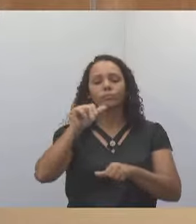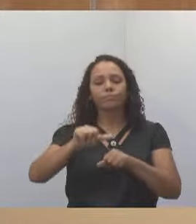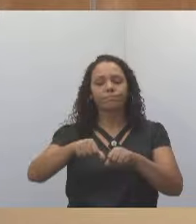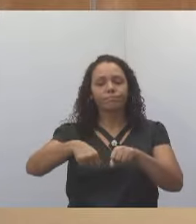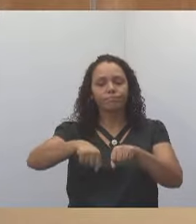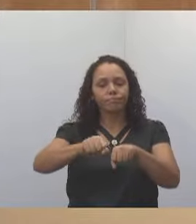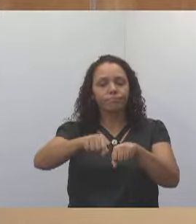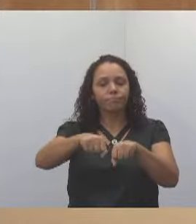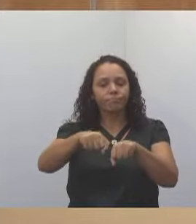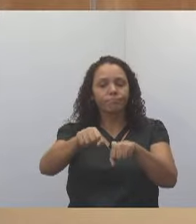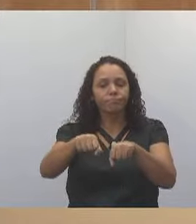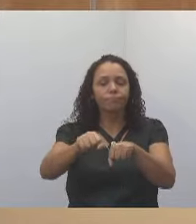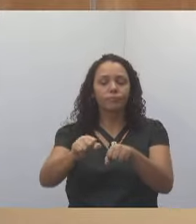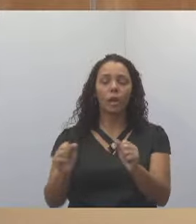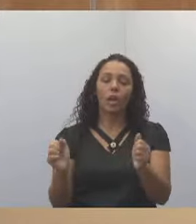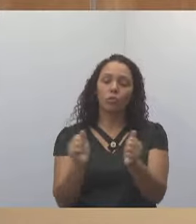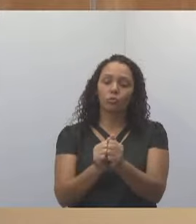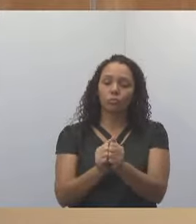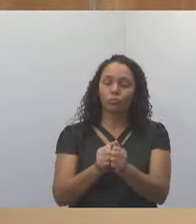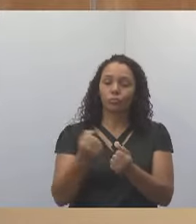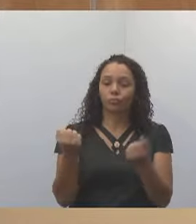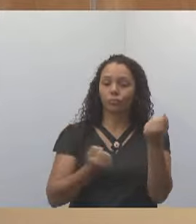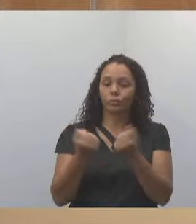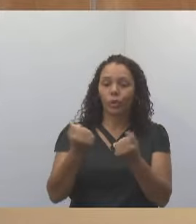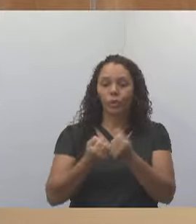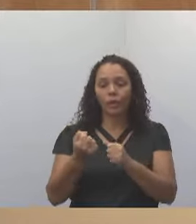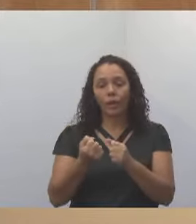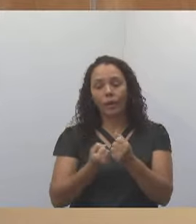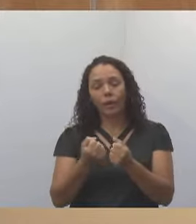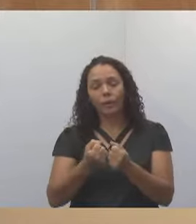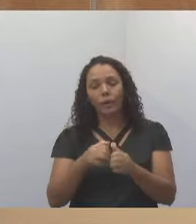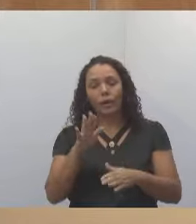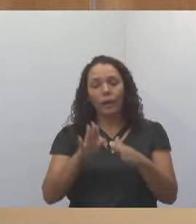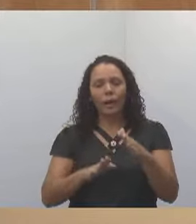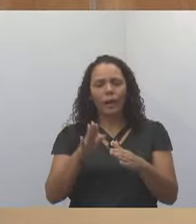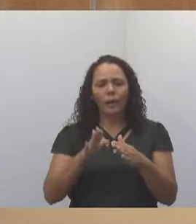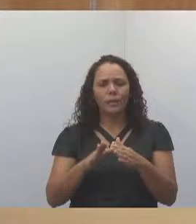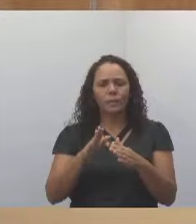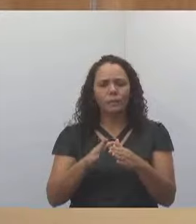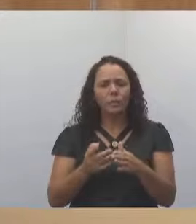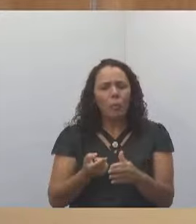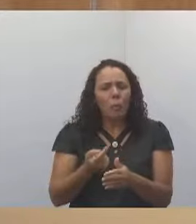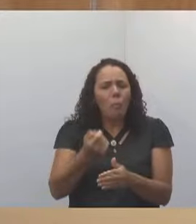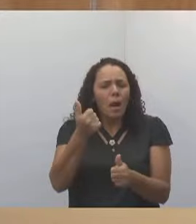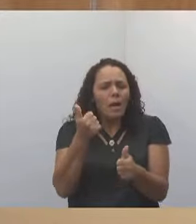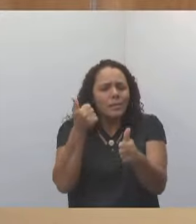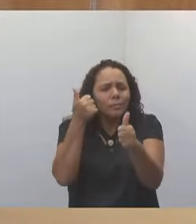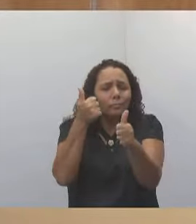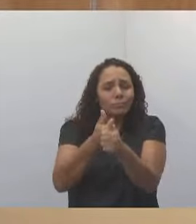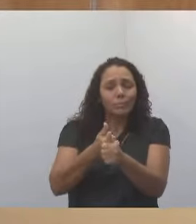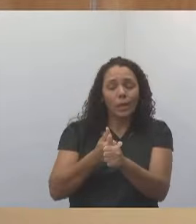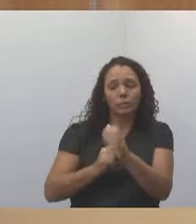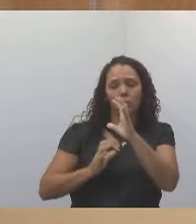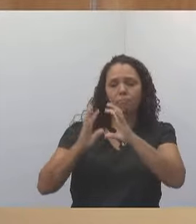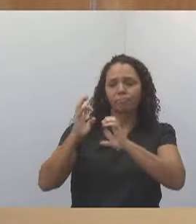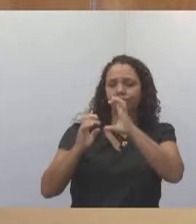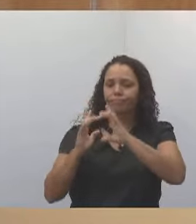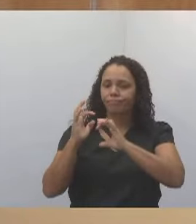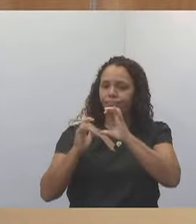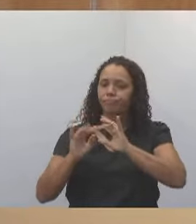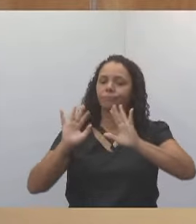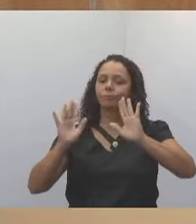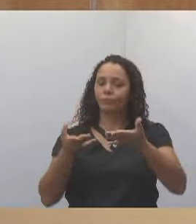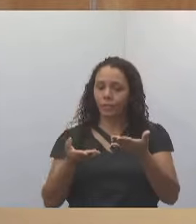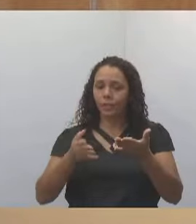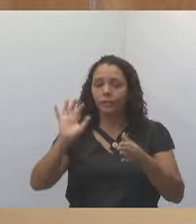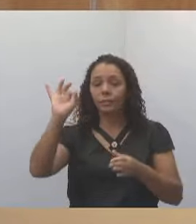dividem o espaço junto com veículos, às vezes encosta no retrovisor de um veículo, cria um clima pesado, se não tiver a